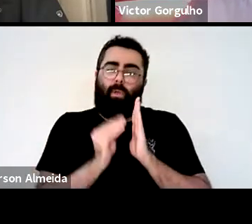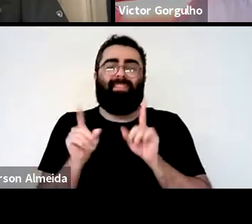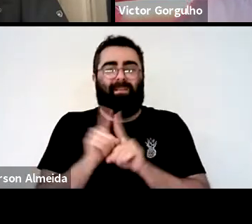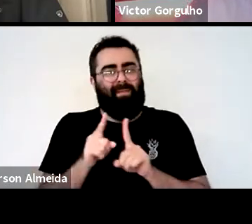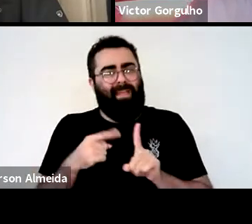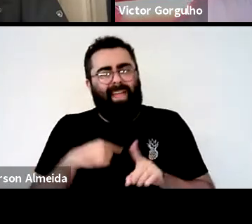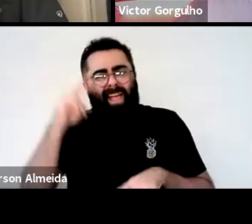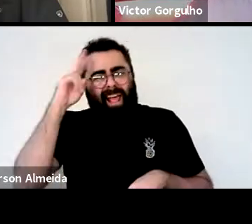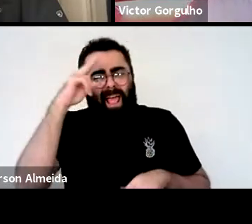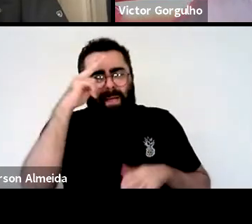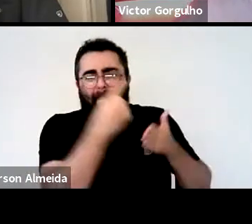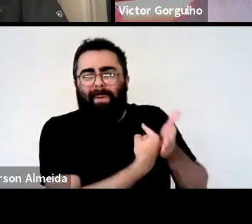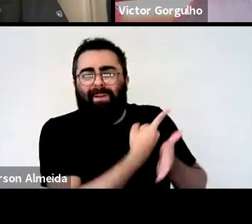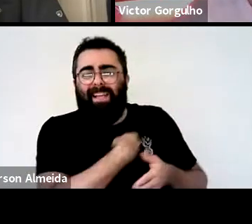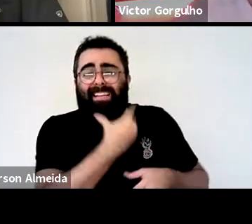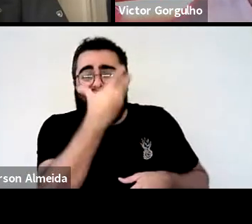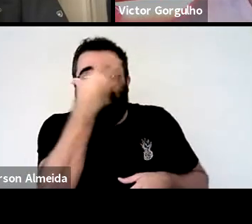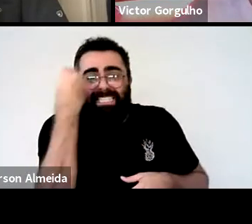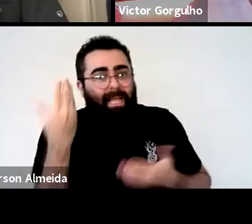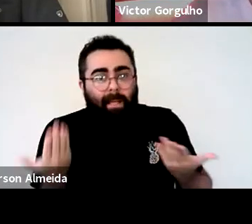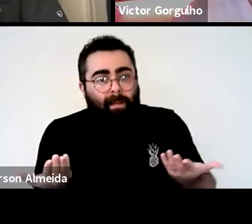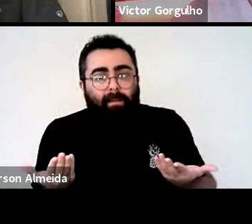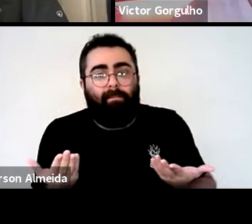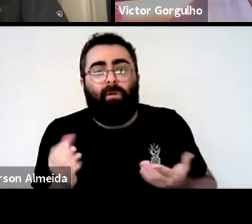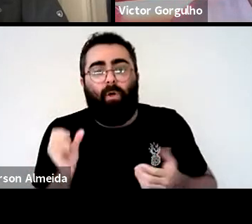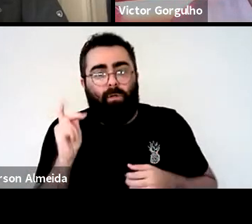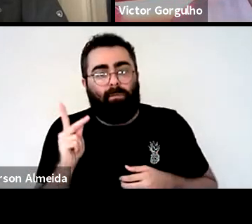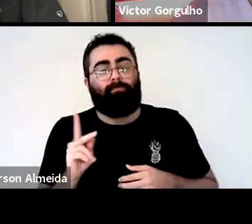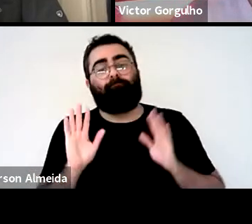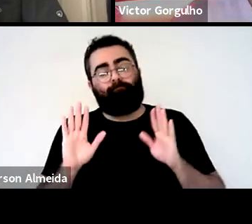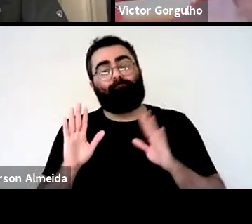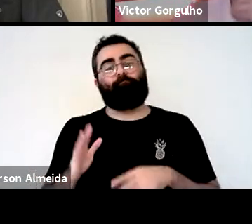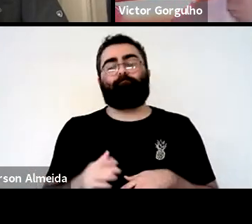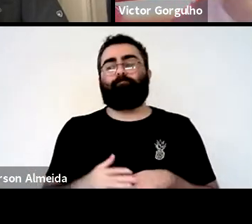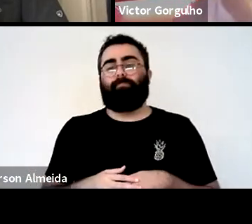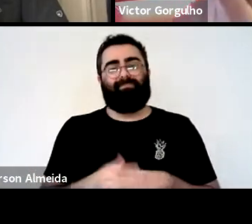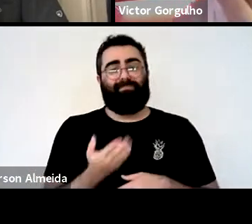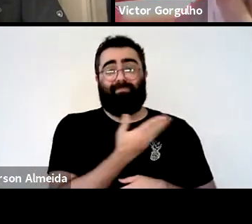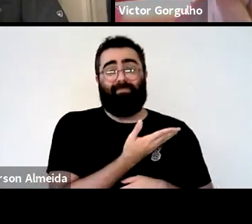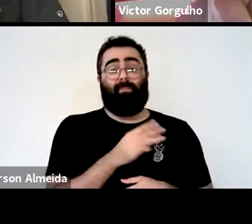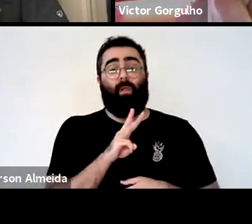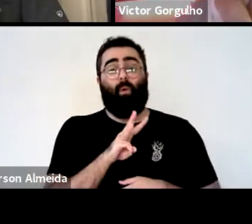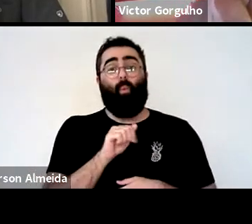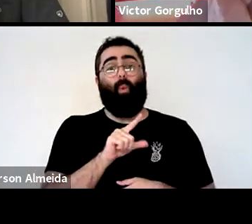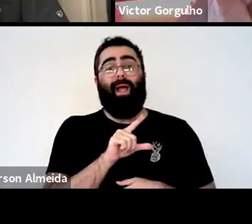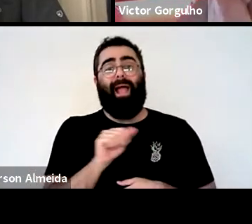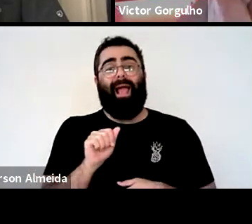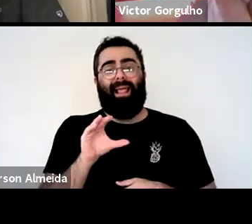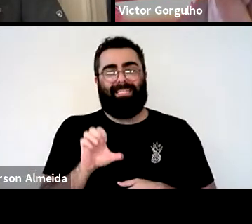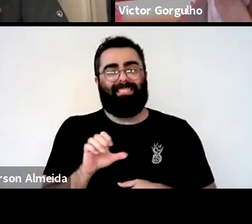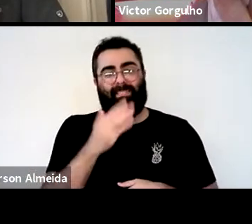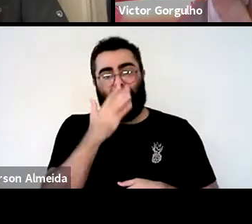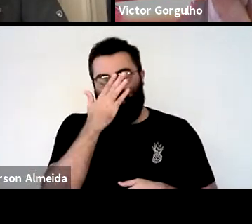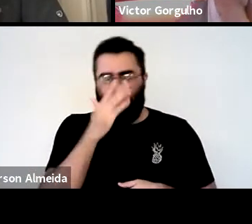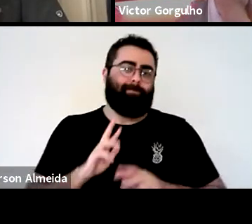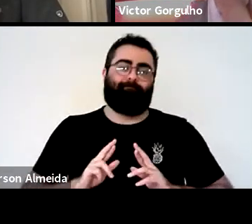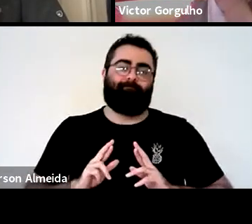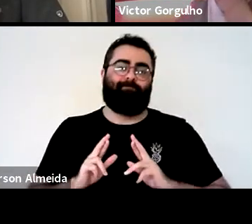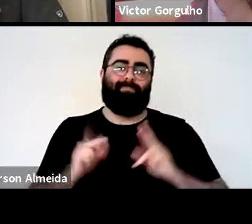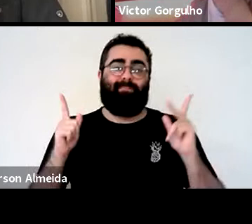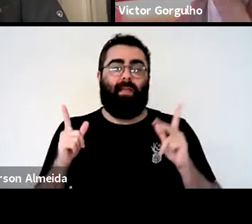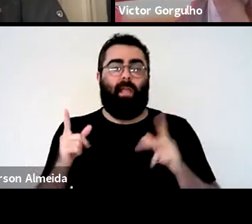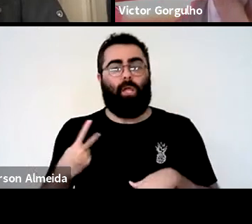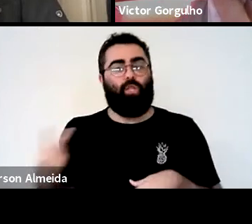pergunta. Não, e é totalmente diferente assistir por vídeo e assistir presencialmente, assim. Sem Espero dúvida. que um dia você